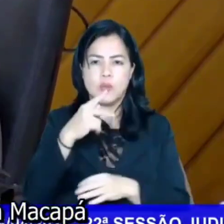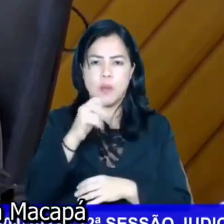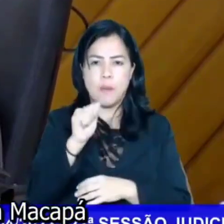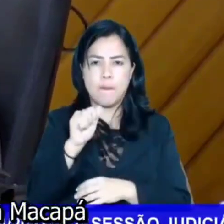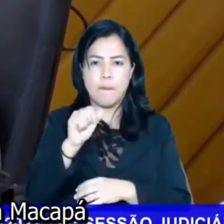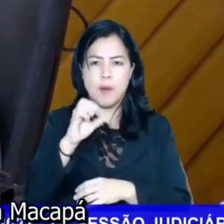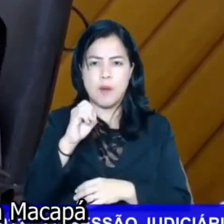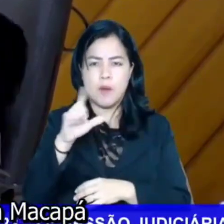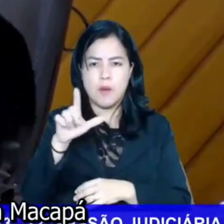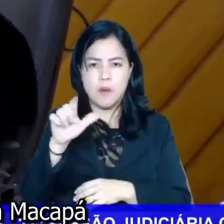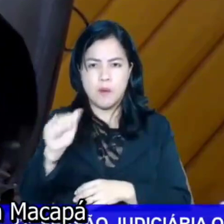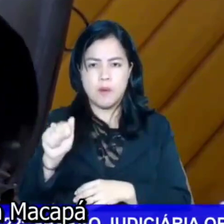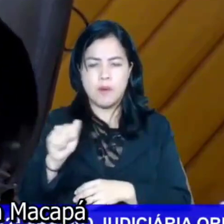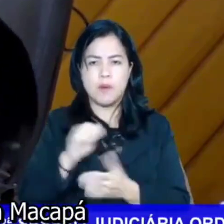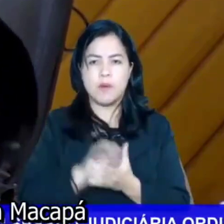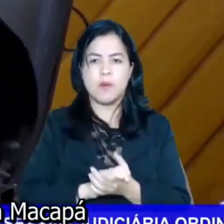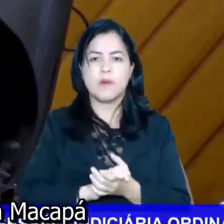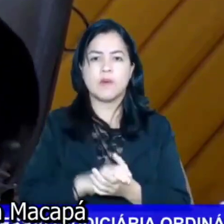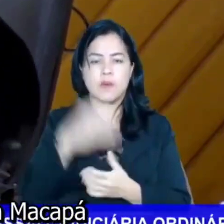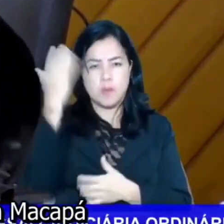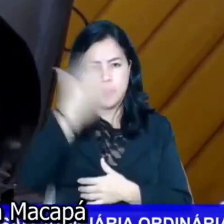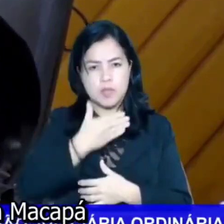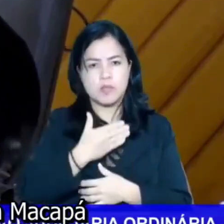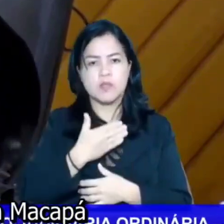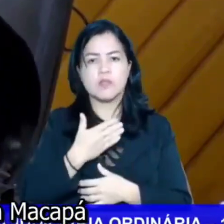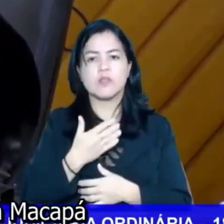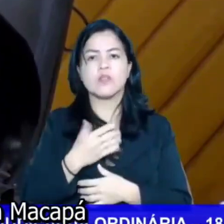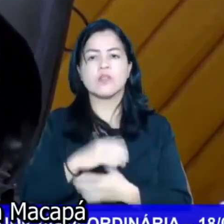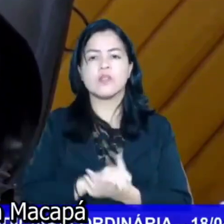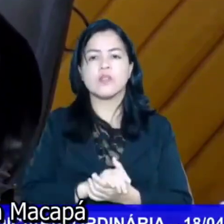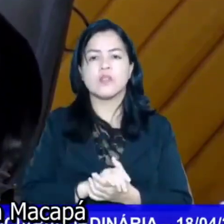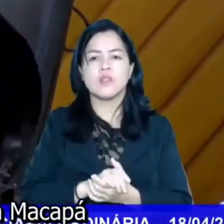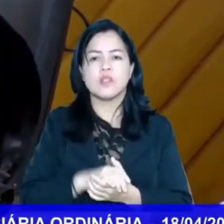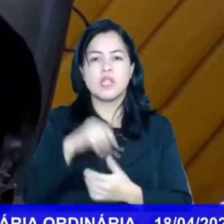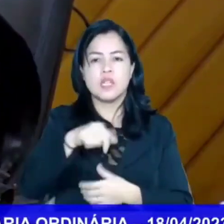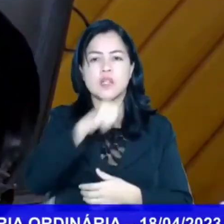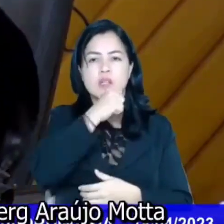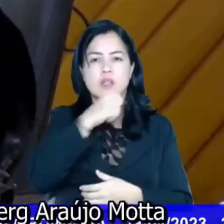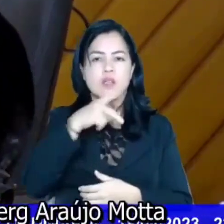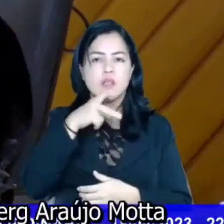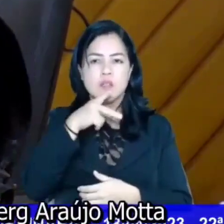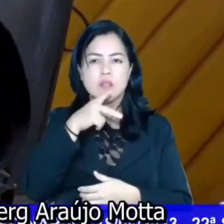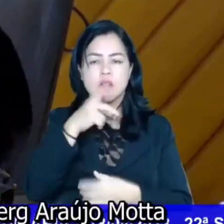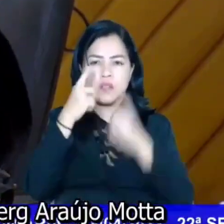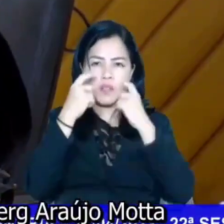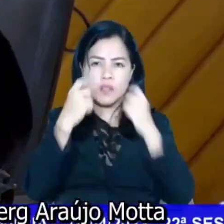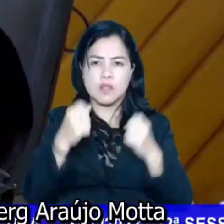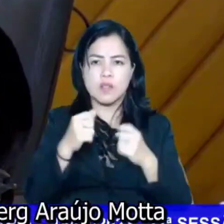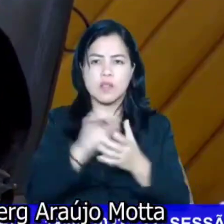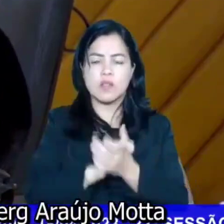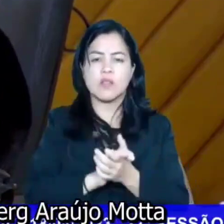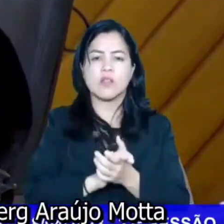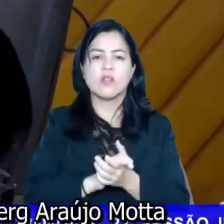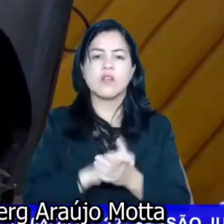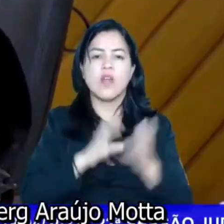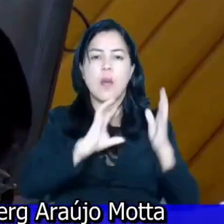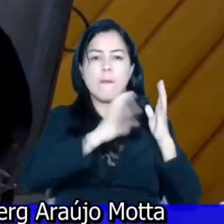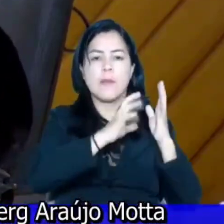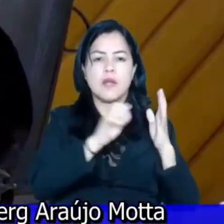A prestação de contas 0600-124-2022, origem Macapá, interessado Avante, partido